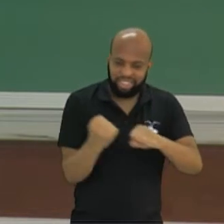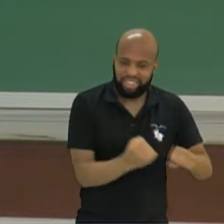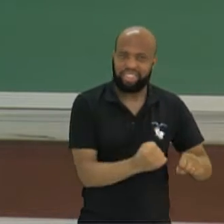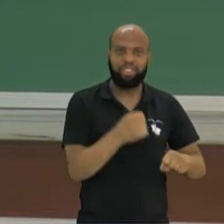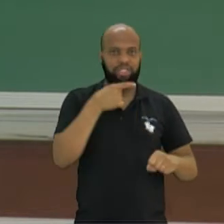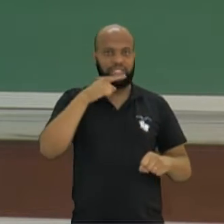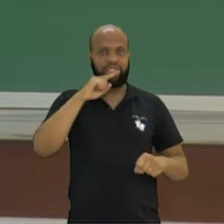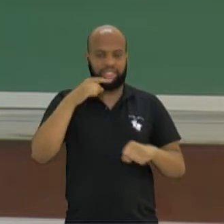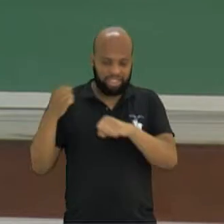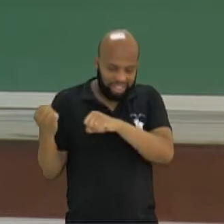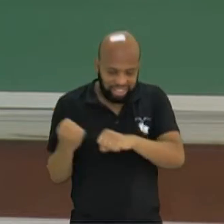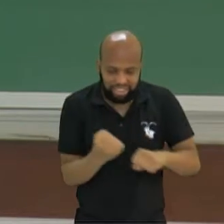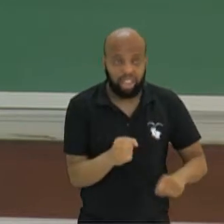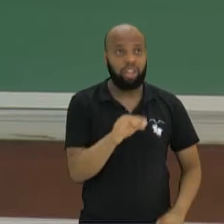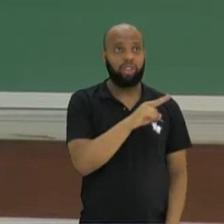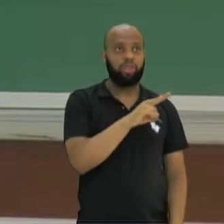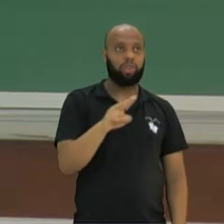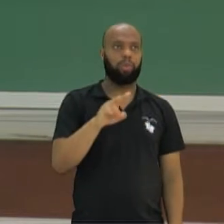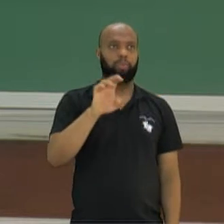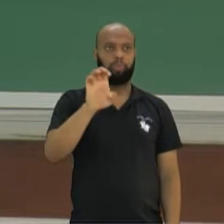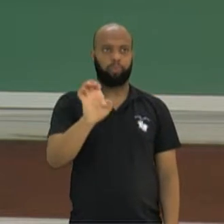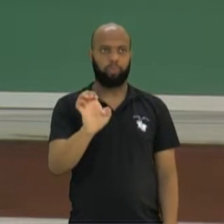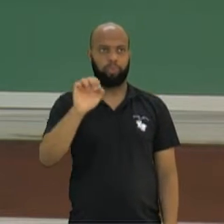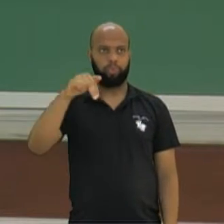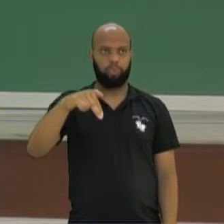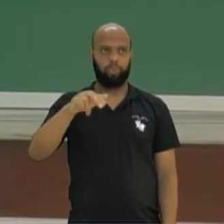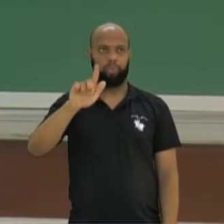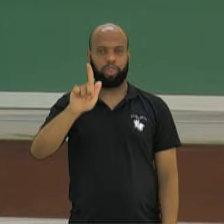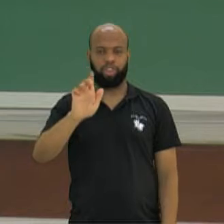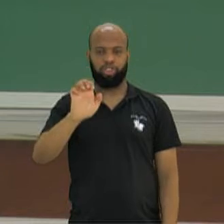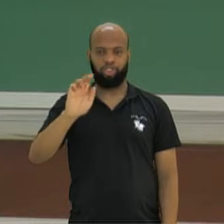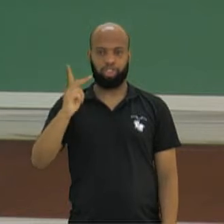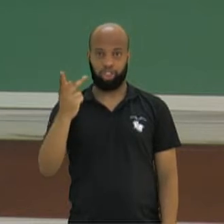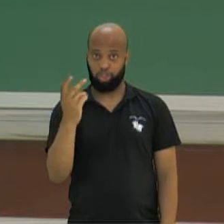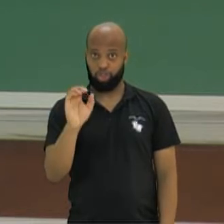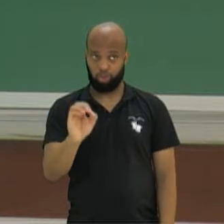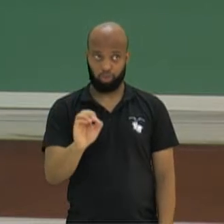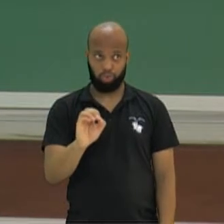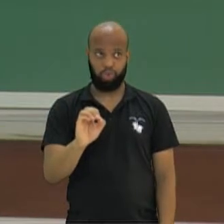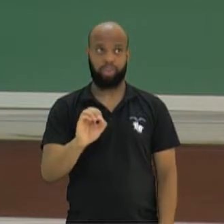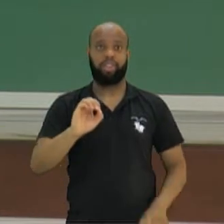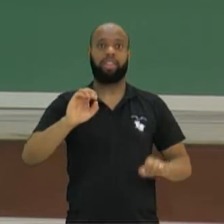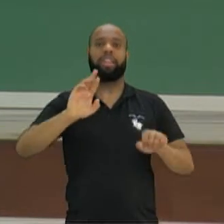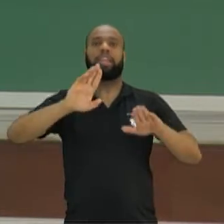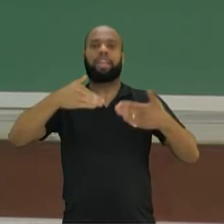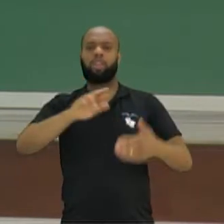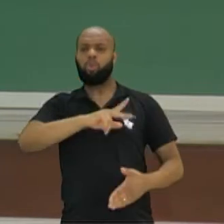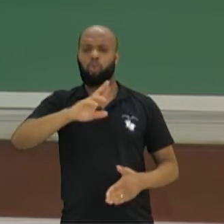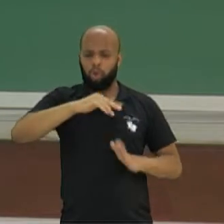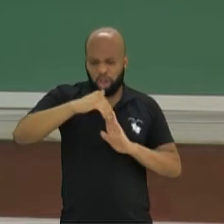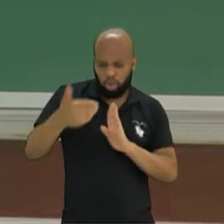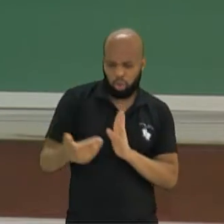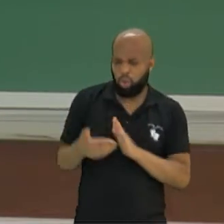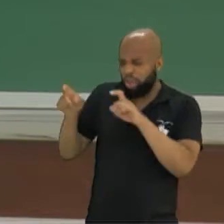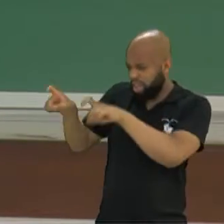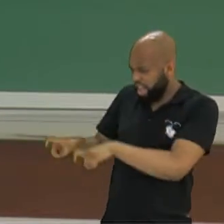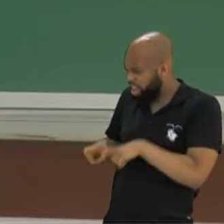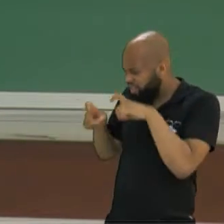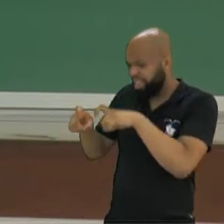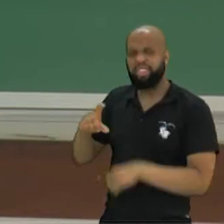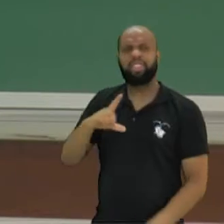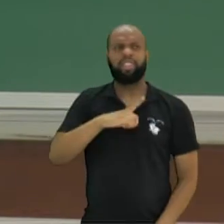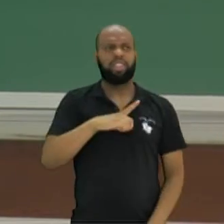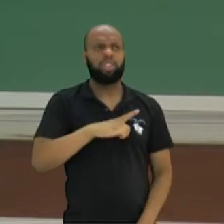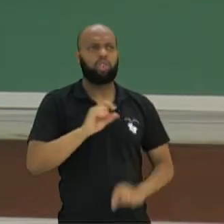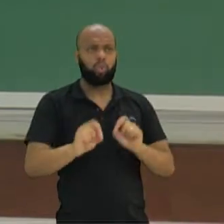engenhos. Eu sei que vocês viram, né, no termo histórico, engenho não era toda a fazenda, professor, que lá tinha